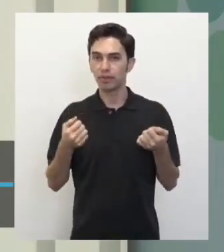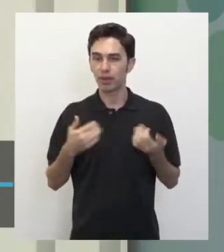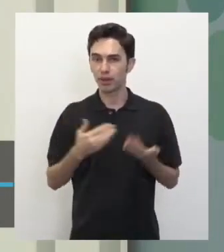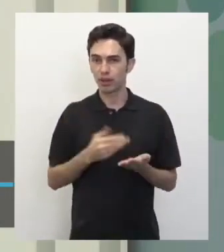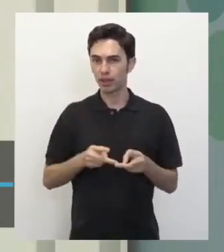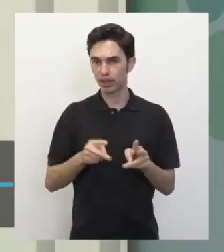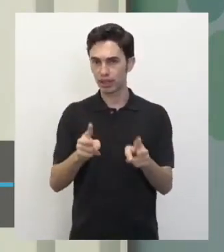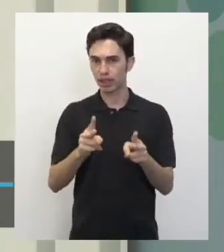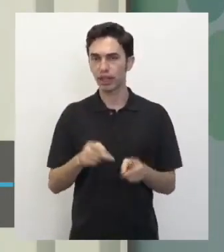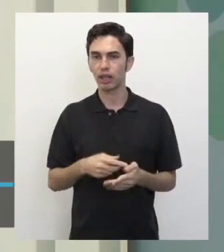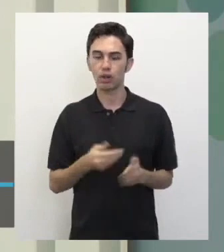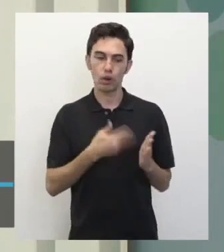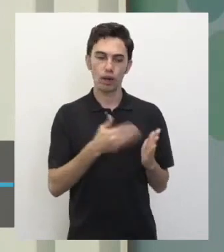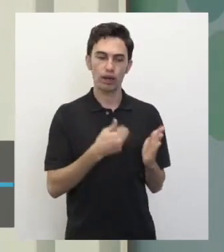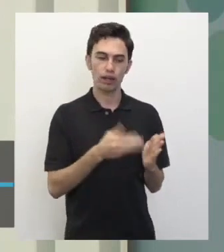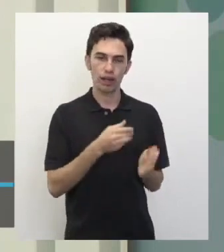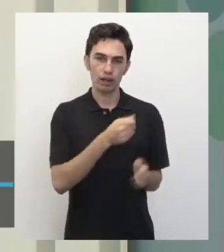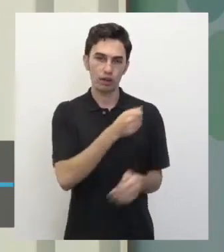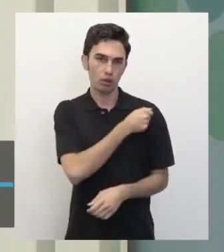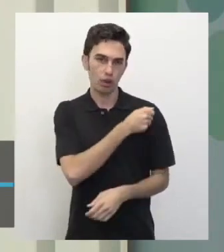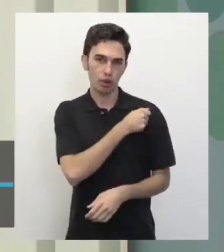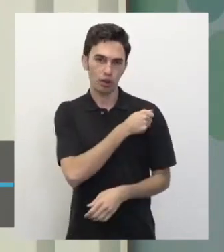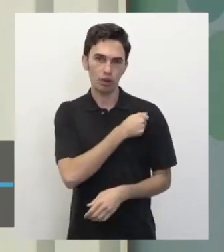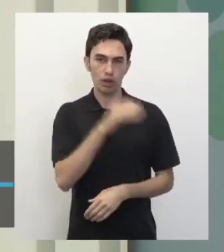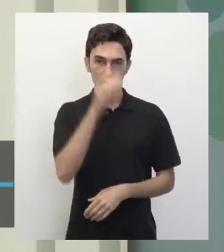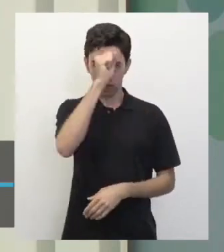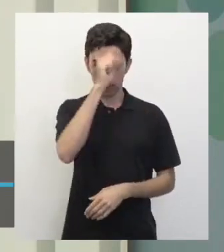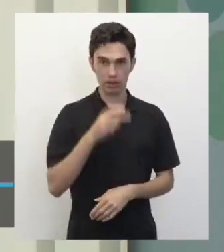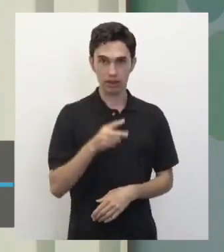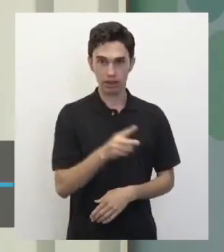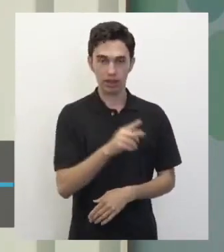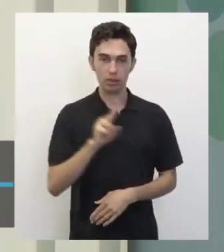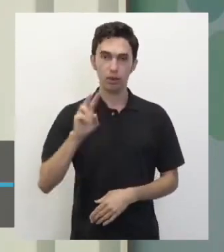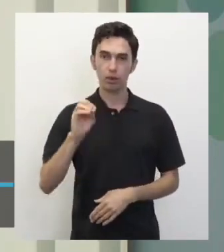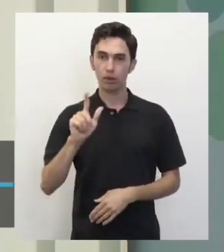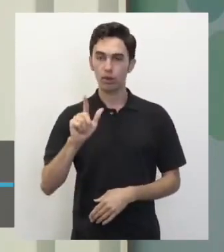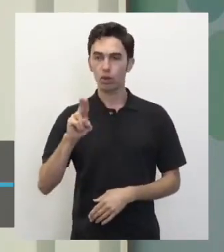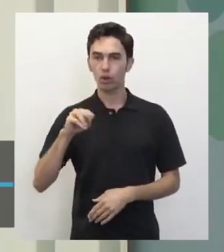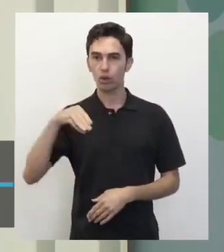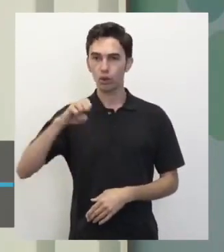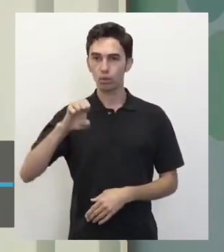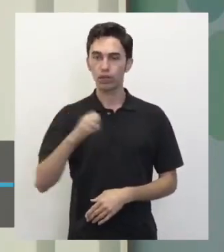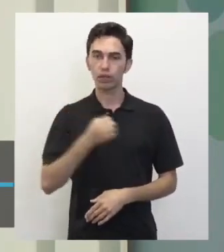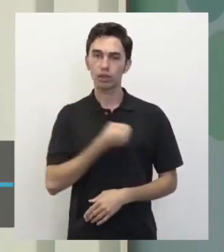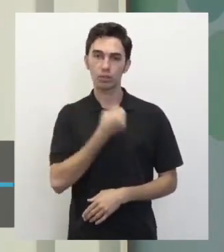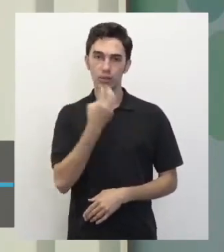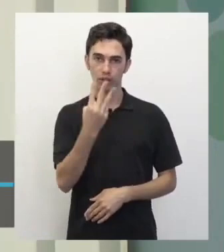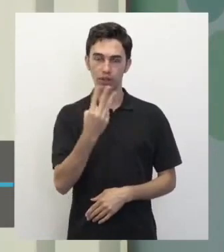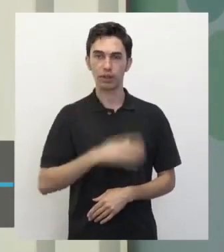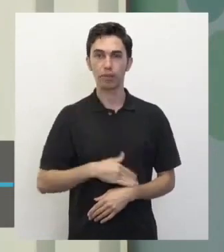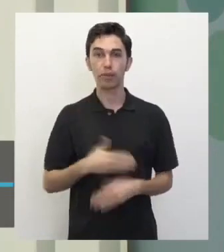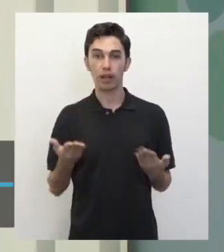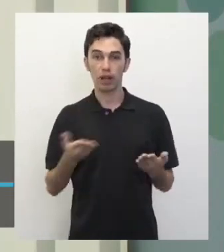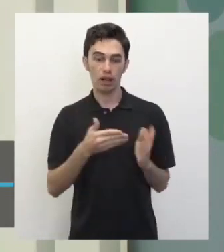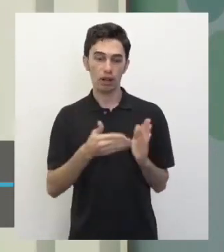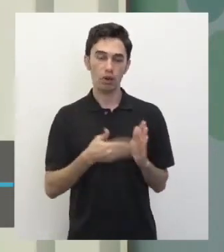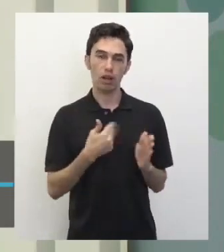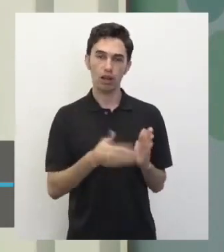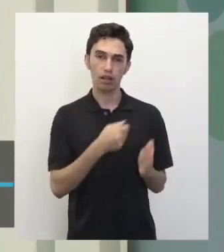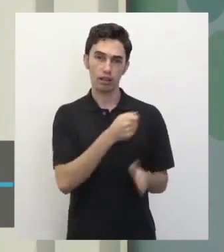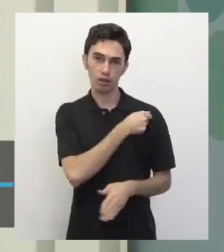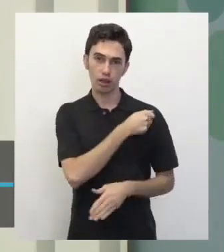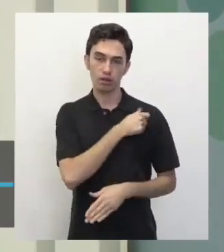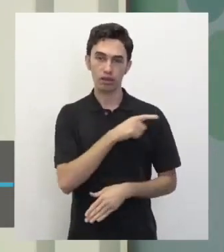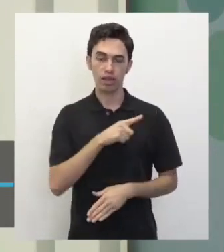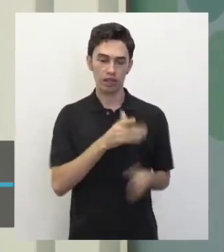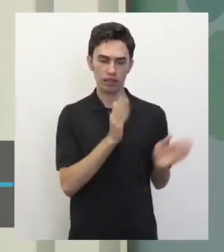seguindo o Caderno do Aluno Aprender Sempre, volume 3. E o Caderno do Aluno Aprender Sempre tem 8